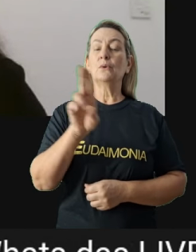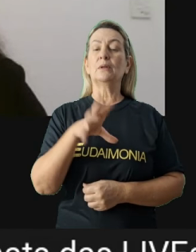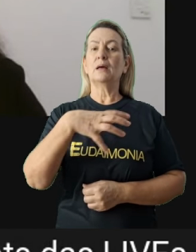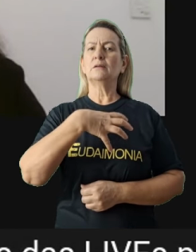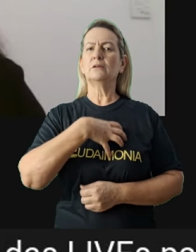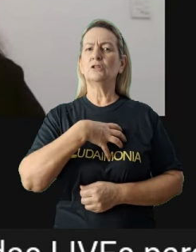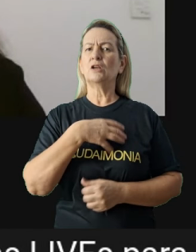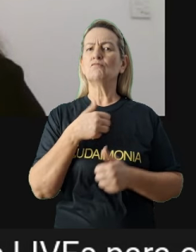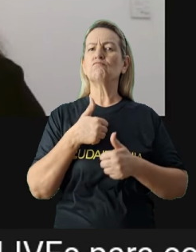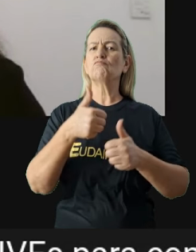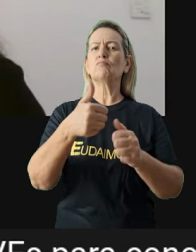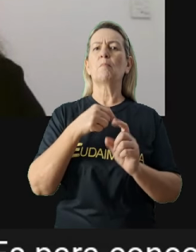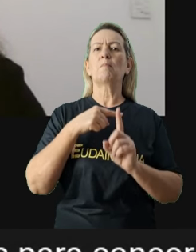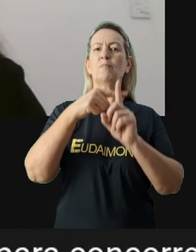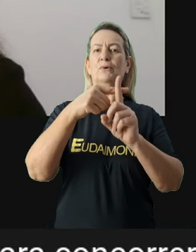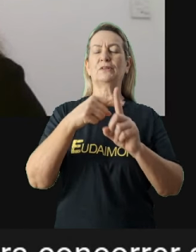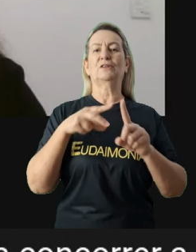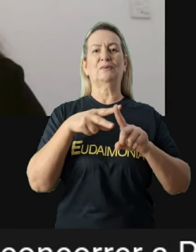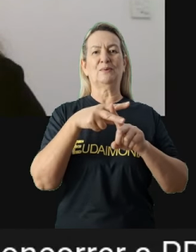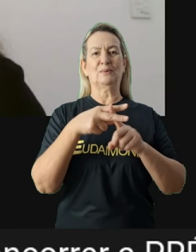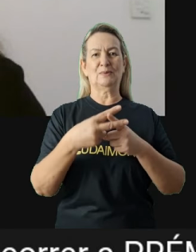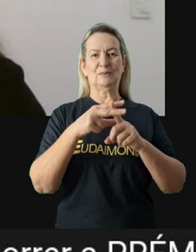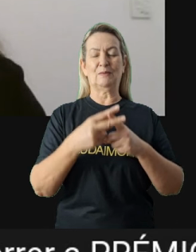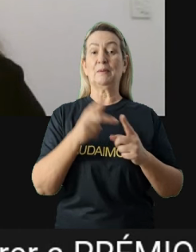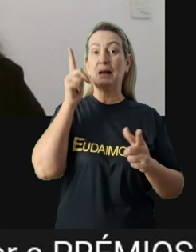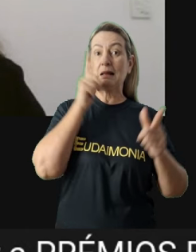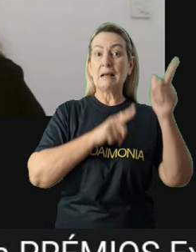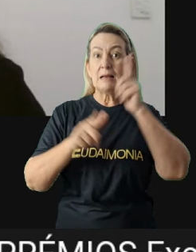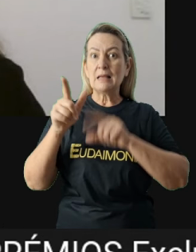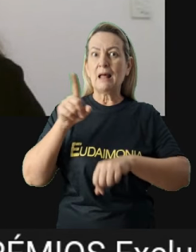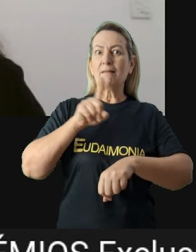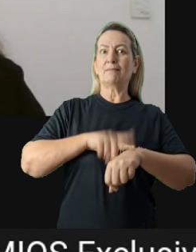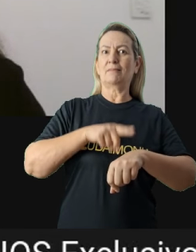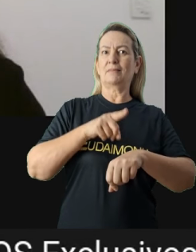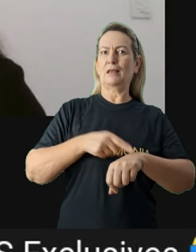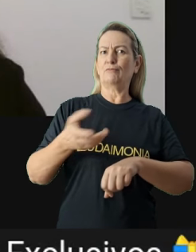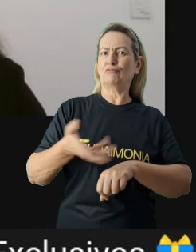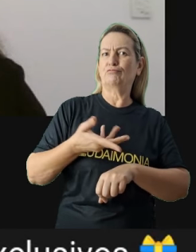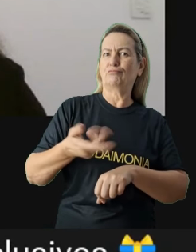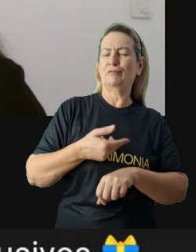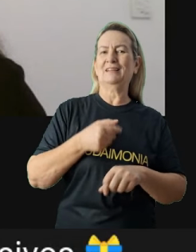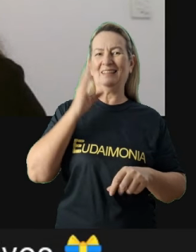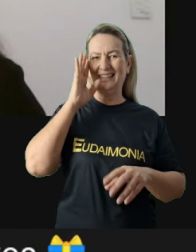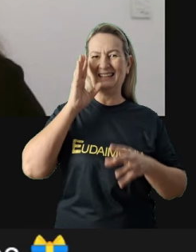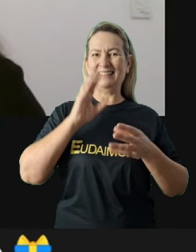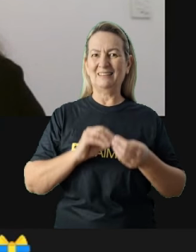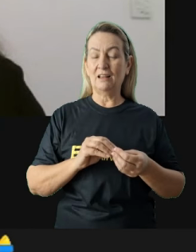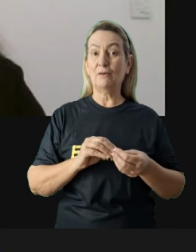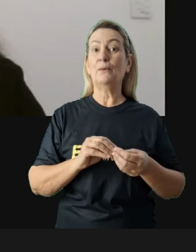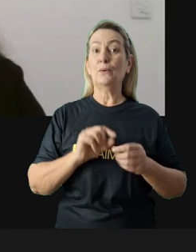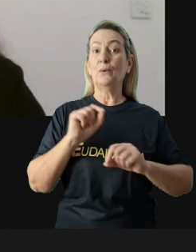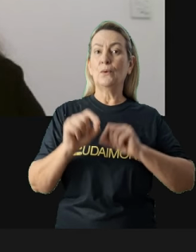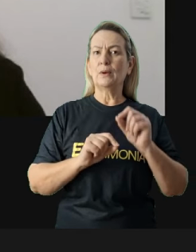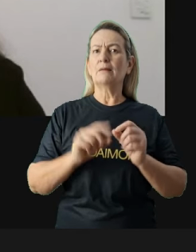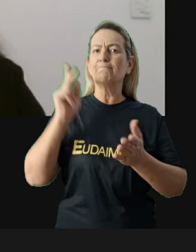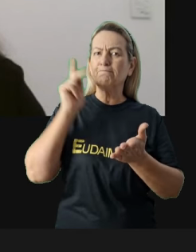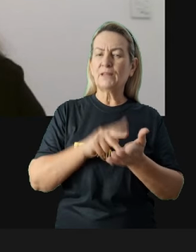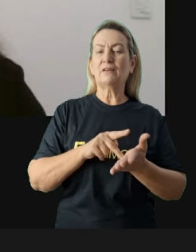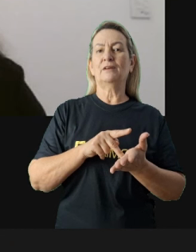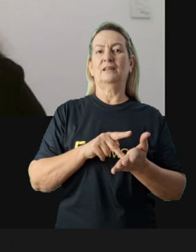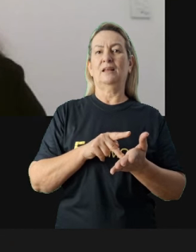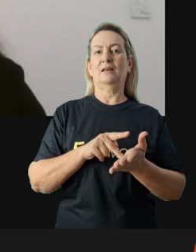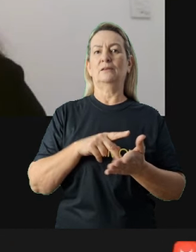nossos medos, a gente precisa entender como funciona, utilizar de forma positiva essas ferramentas,